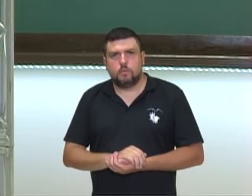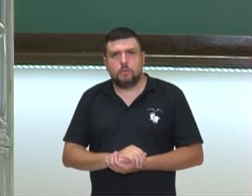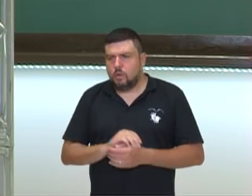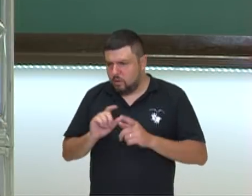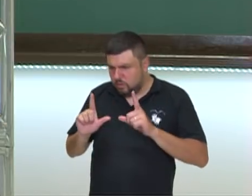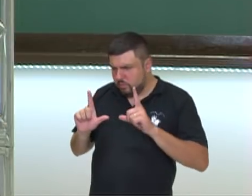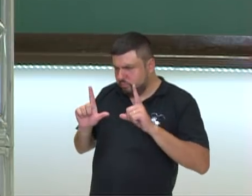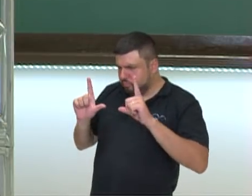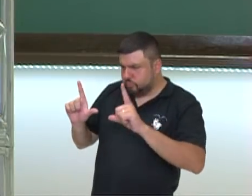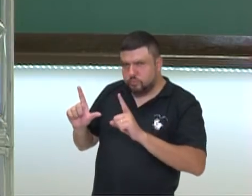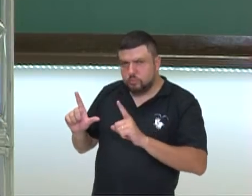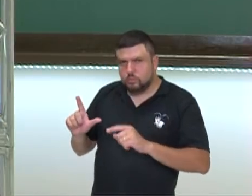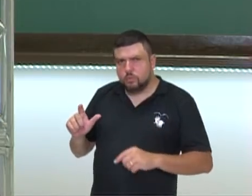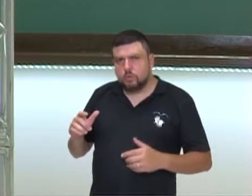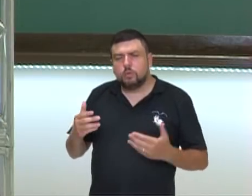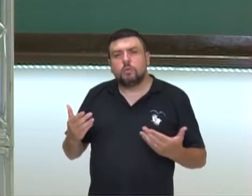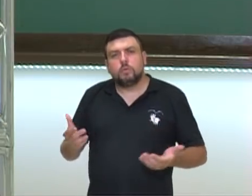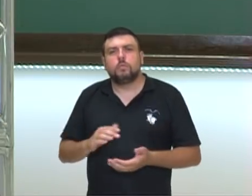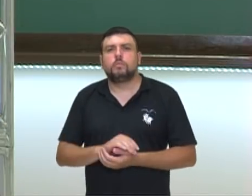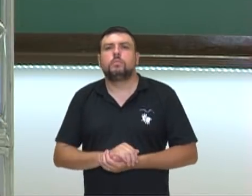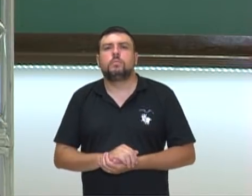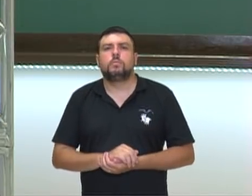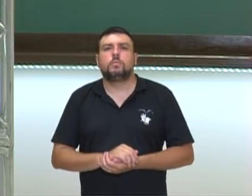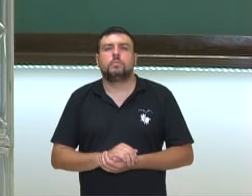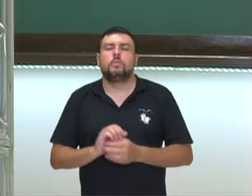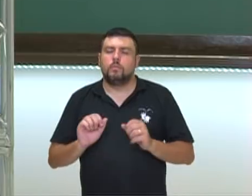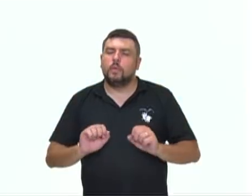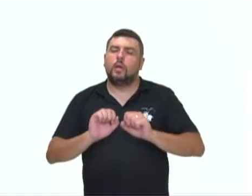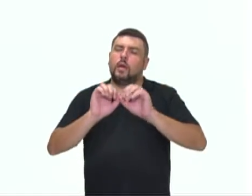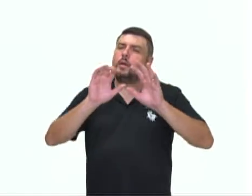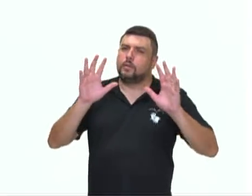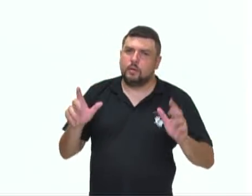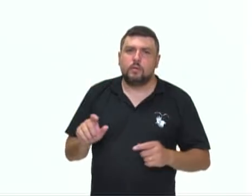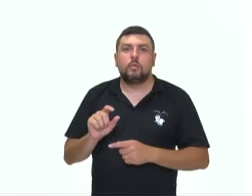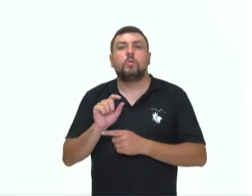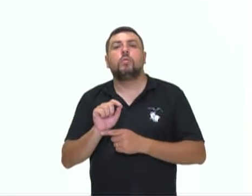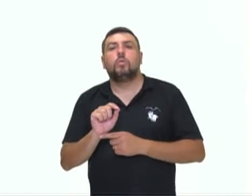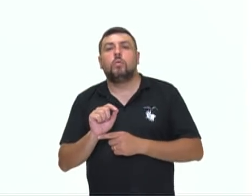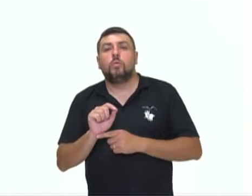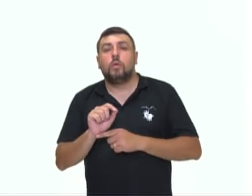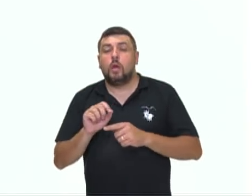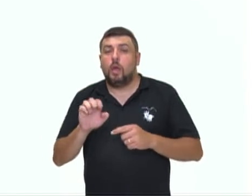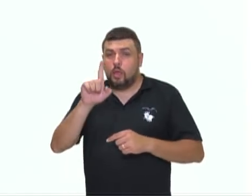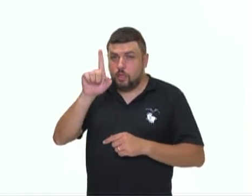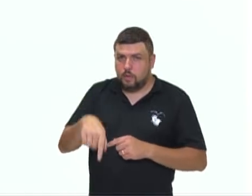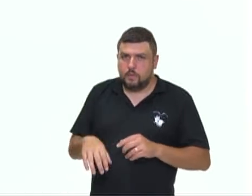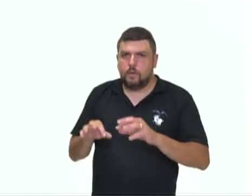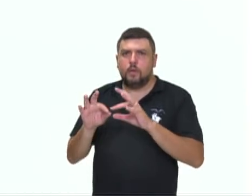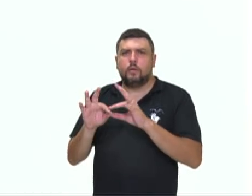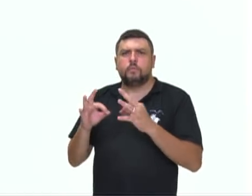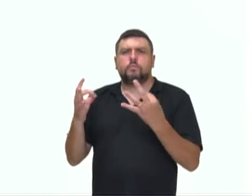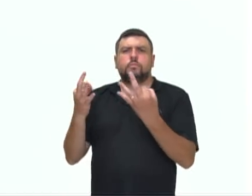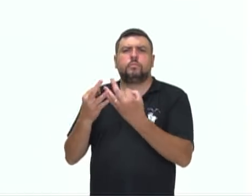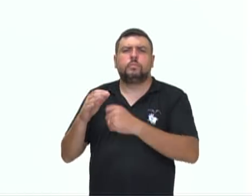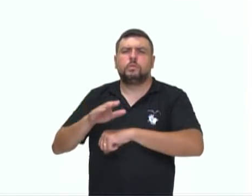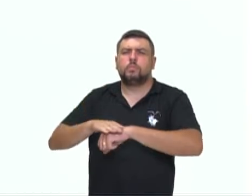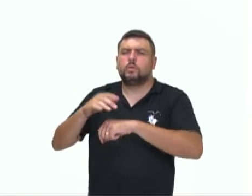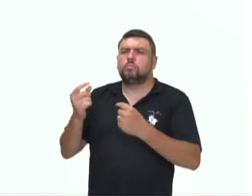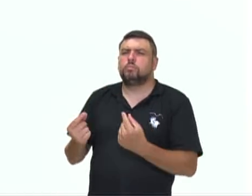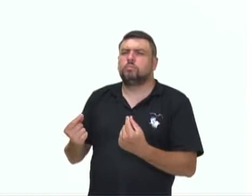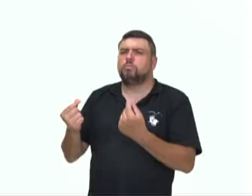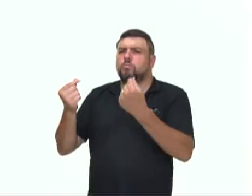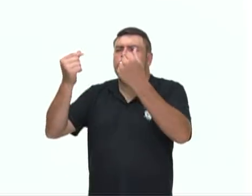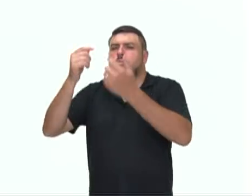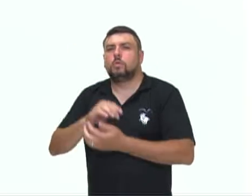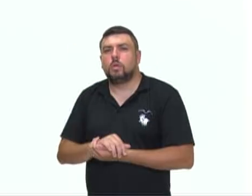Qual é a referência que você tem no início da República? Claro, fazer referência às famílias mais poderosas de cada região e o